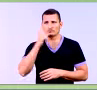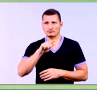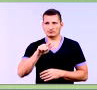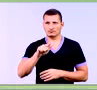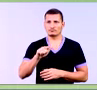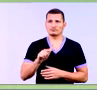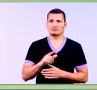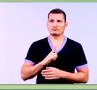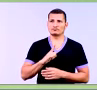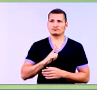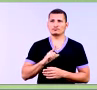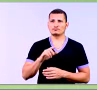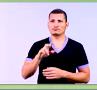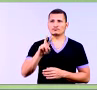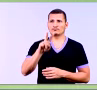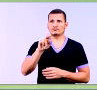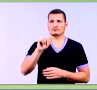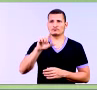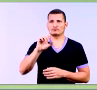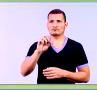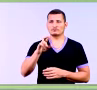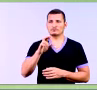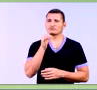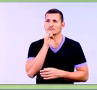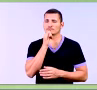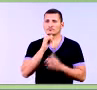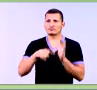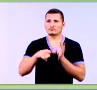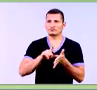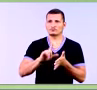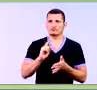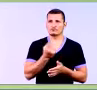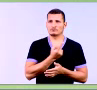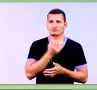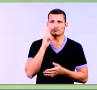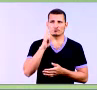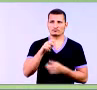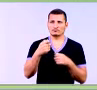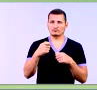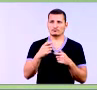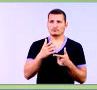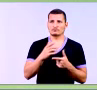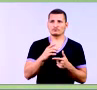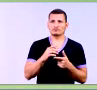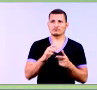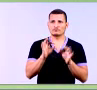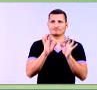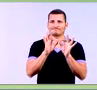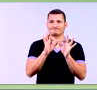valor. No modelo anterior que nós vimos, nós teríamos que codificar